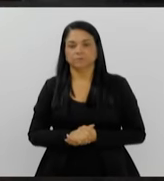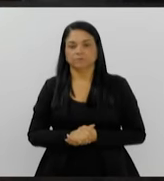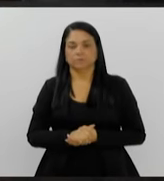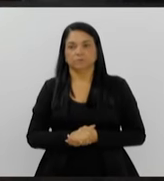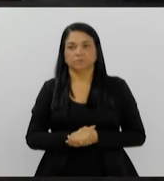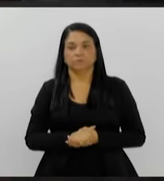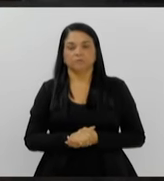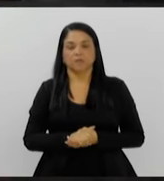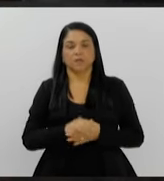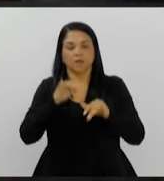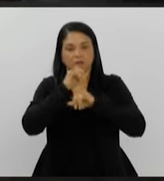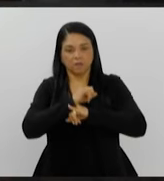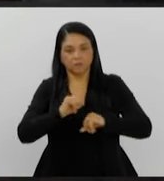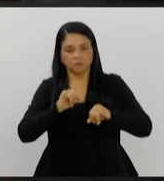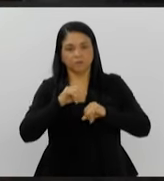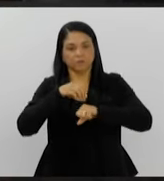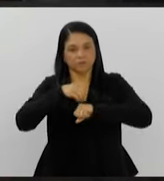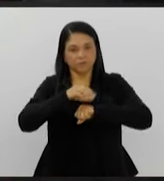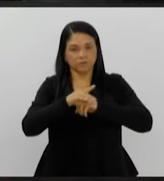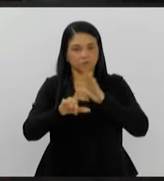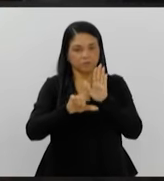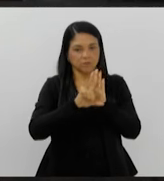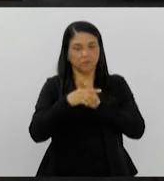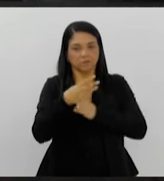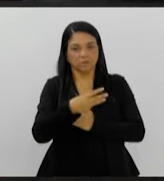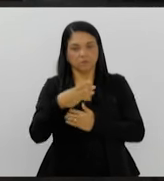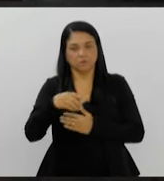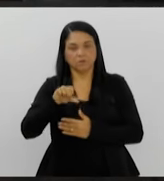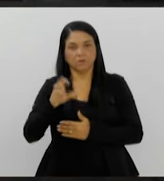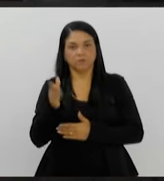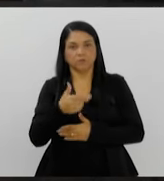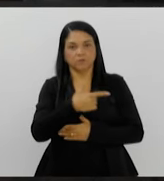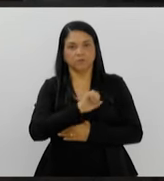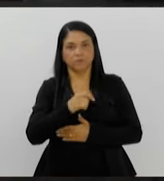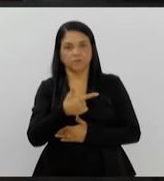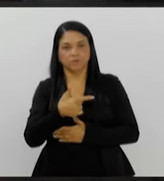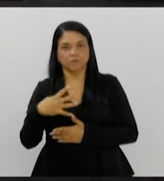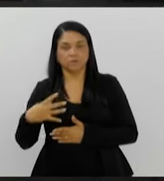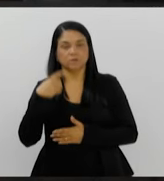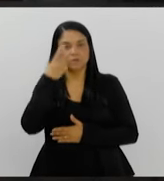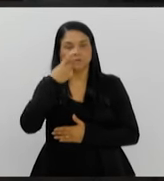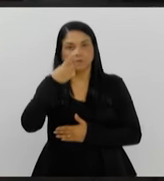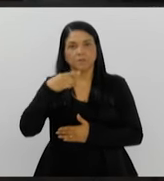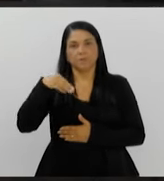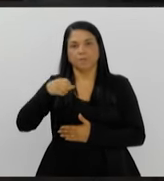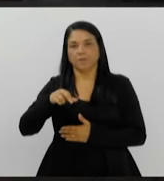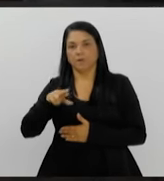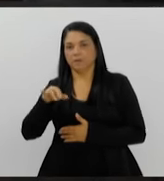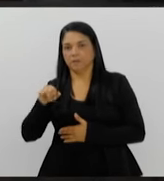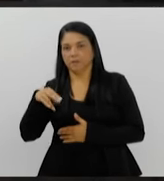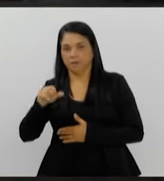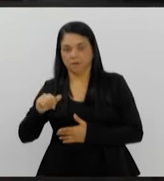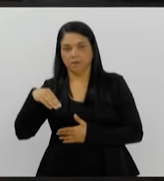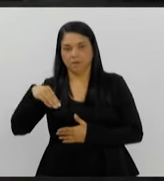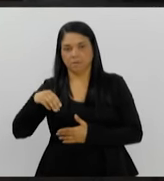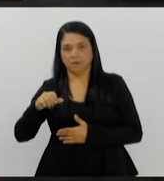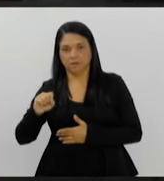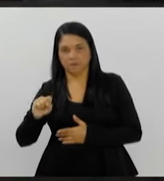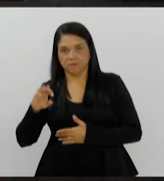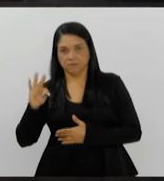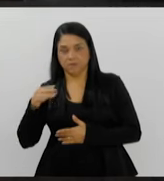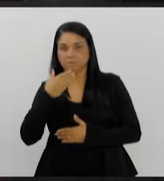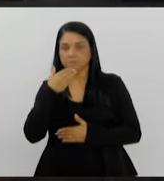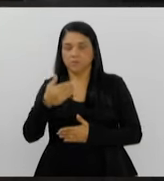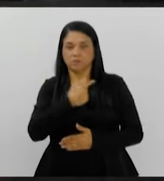publicação anuncio indicação Legislativa número 3392 de autoria deputada mar do MST que solicita